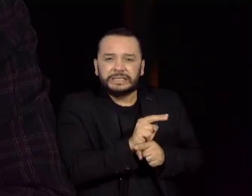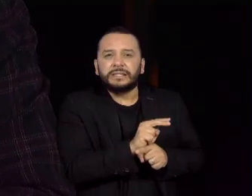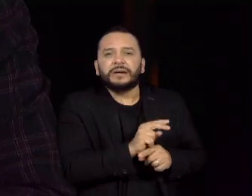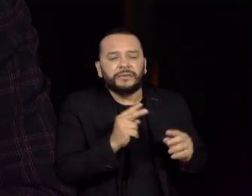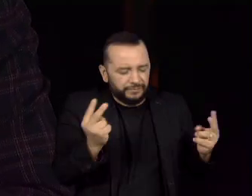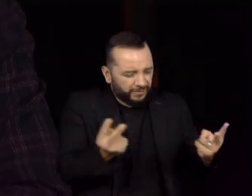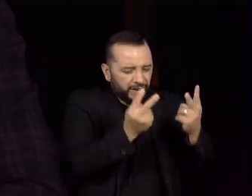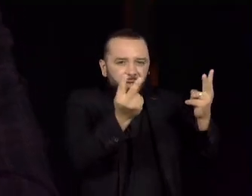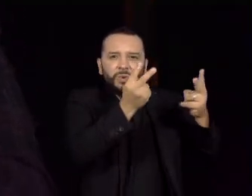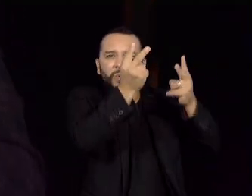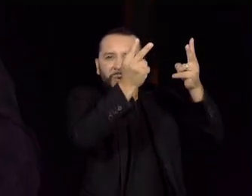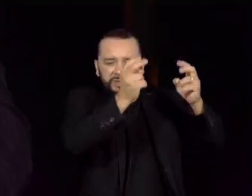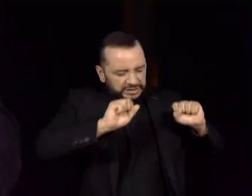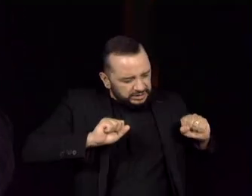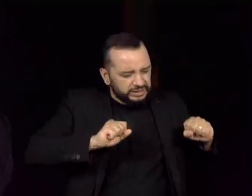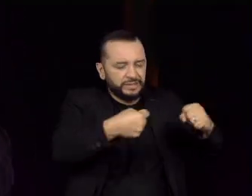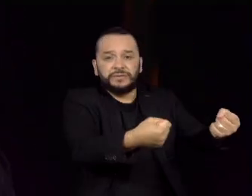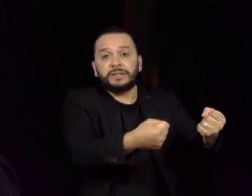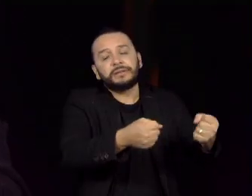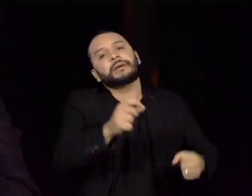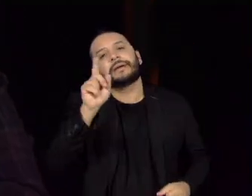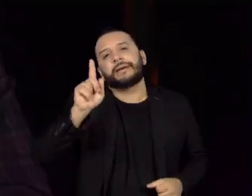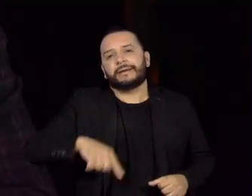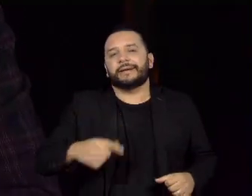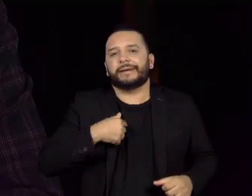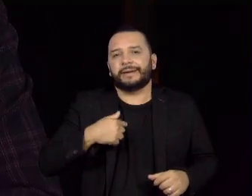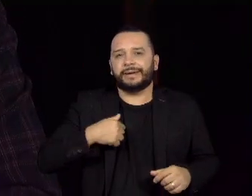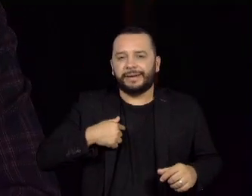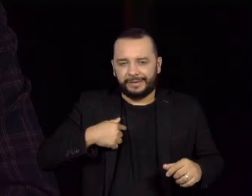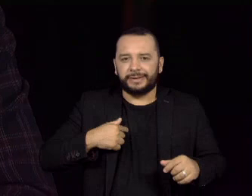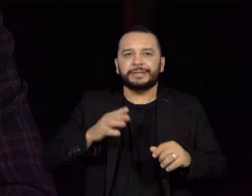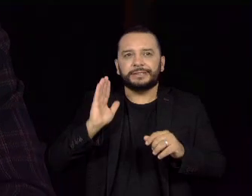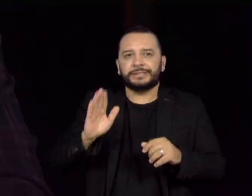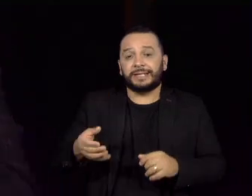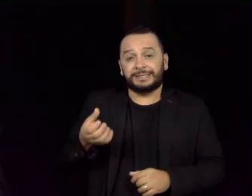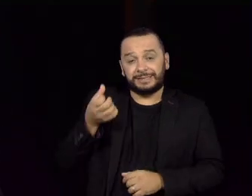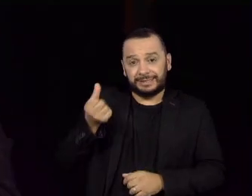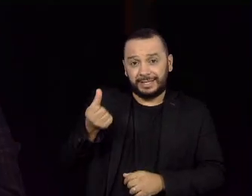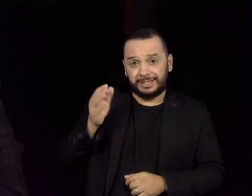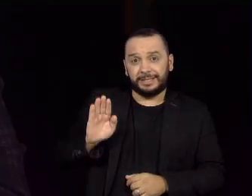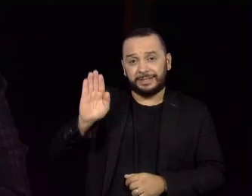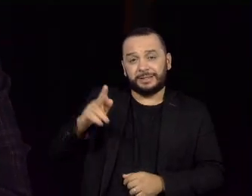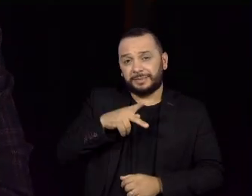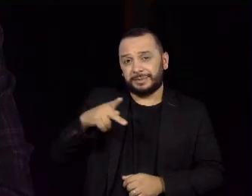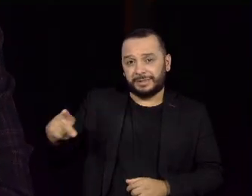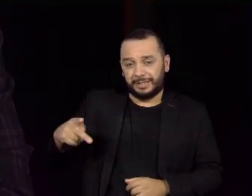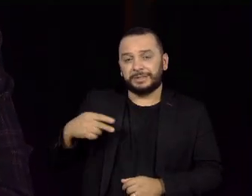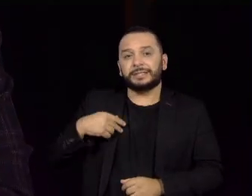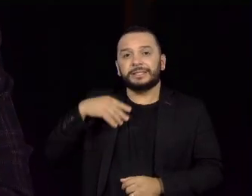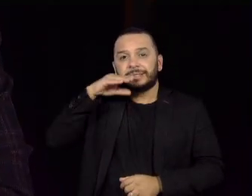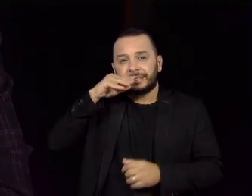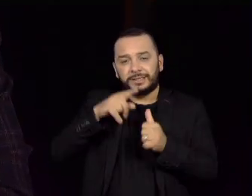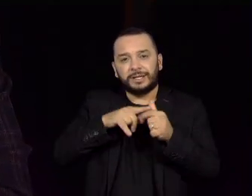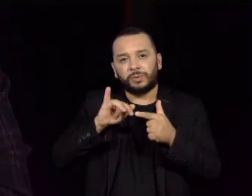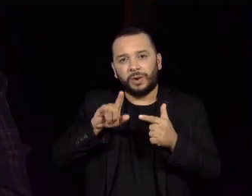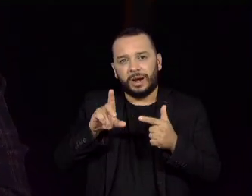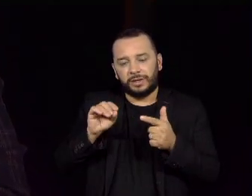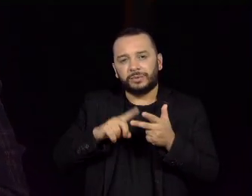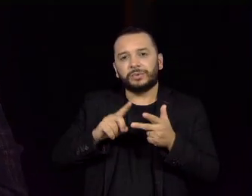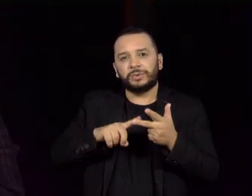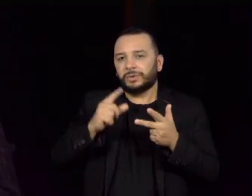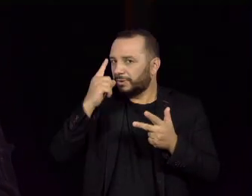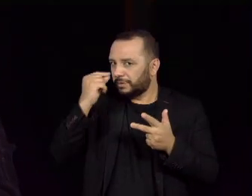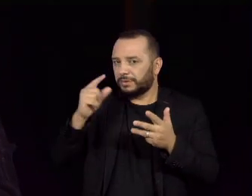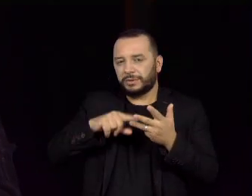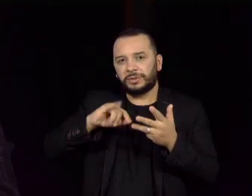valores. Esse é trecho de um manifesto assinado por 6 pré-candidatos à presidência, Ciro Gomes, Eduardo Leite, Luciano Huck,